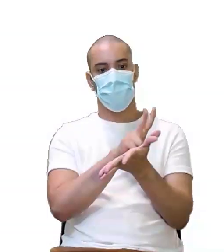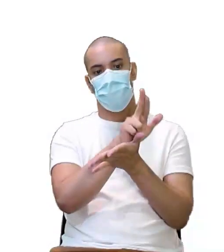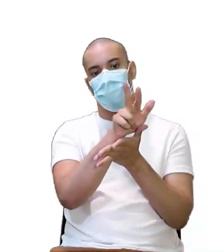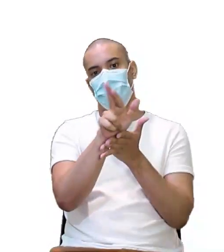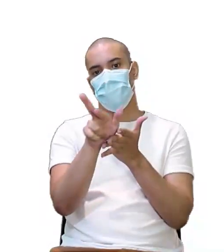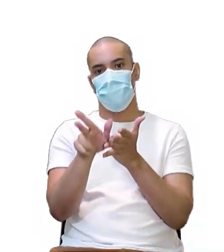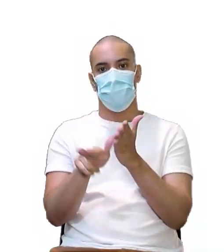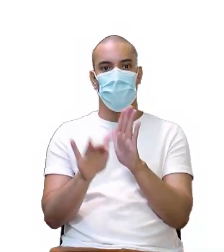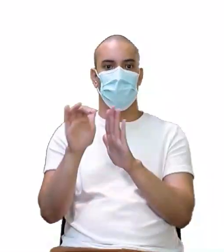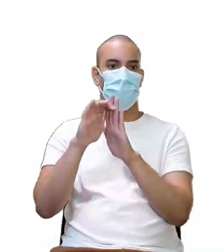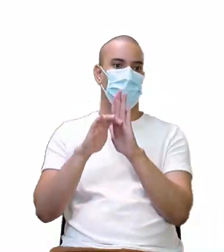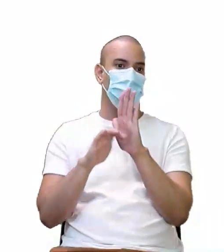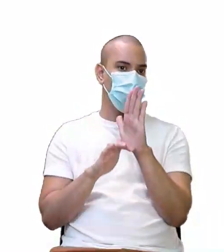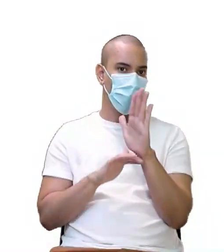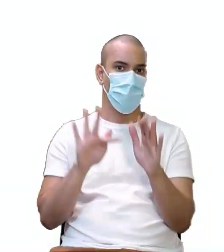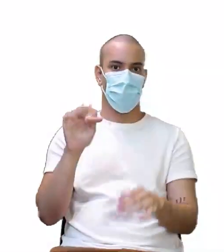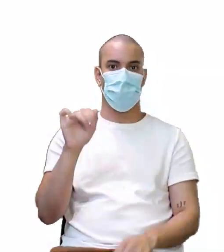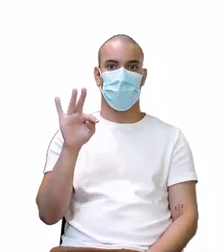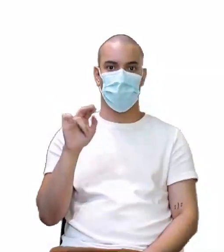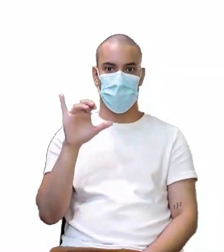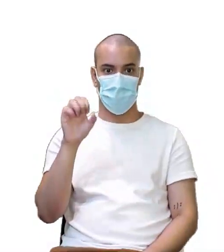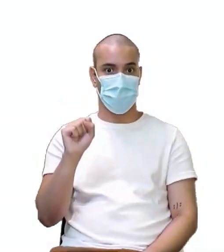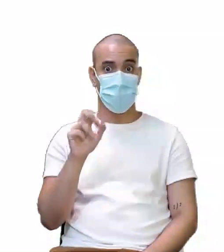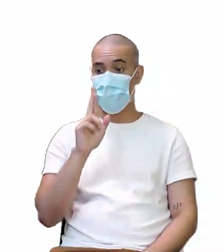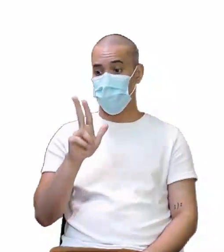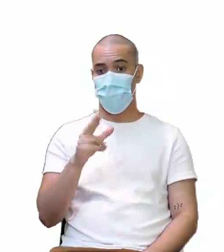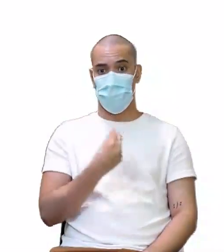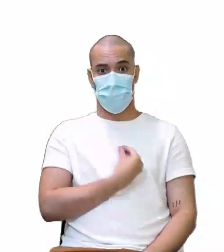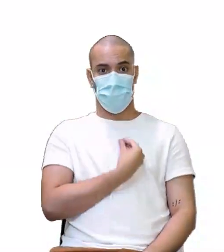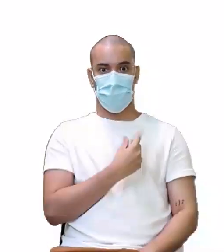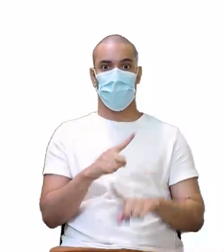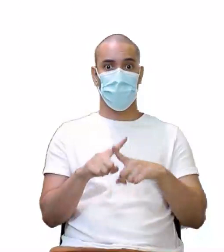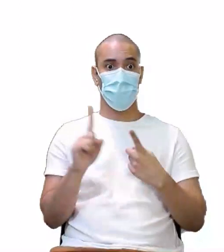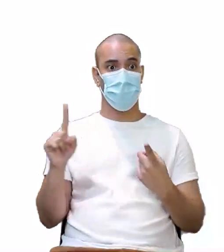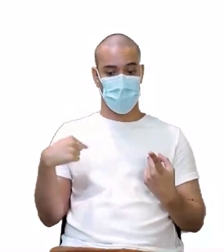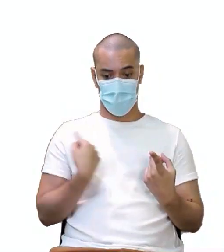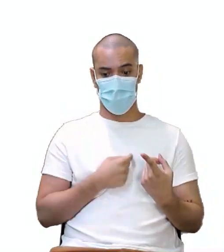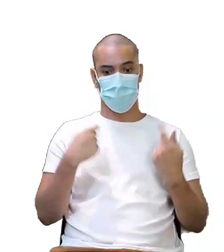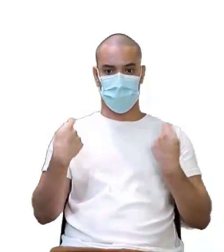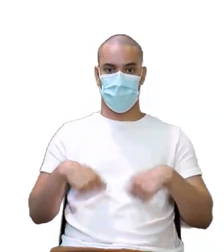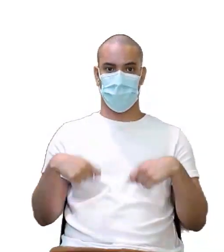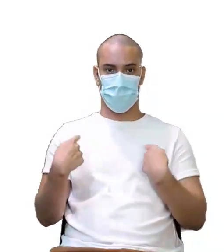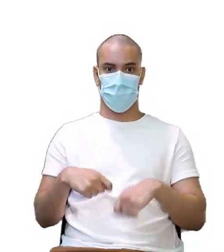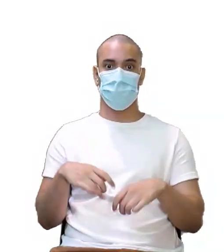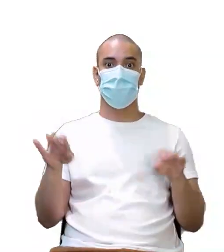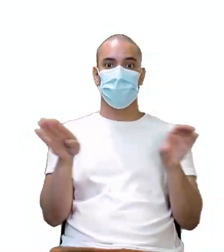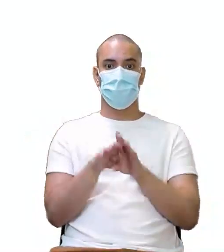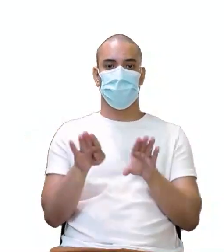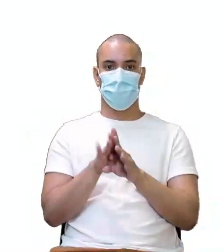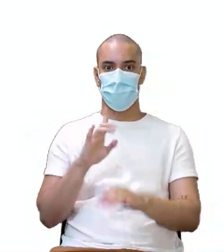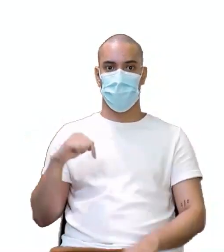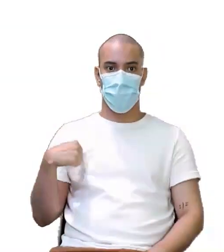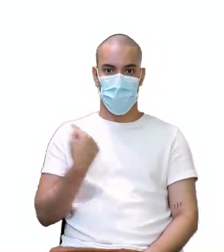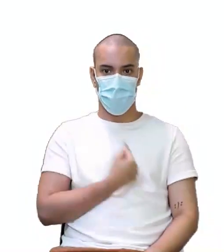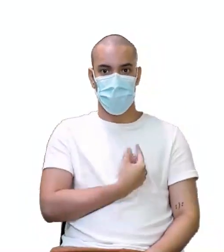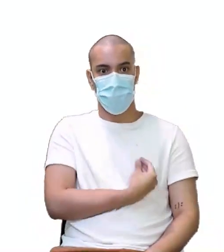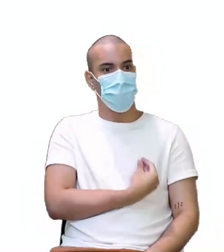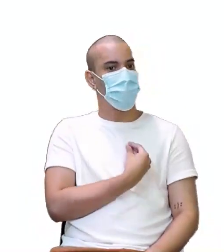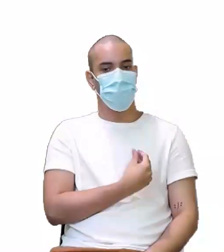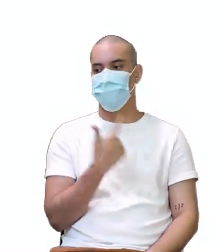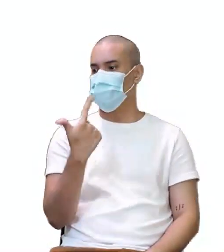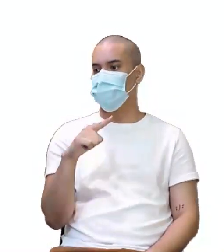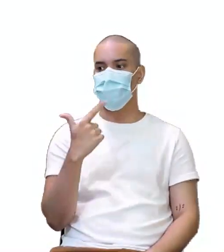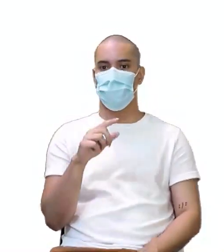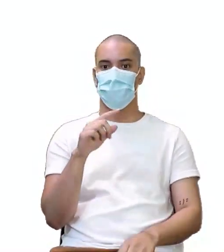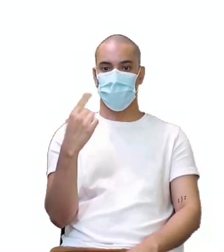outros fatores, né, que não são seres vivos, mas que nós necessitamos. E nós, como seres vivos, não